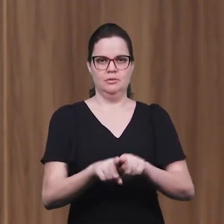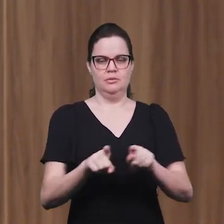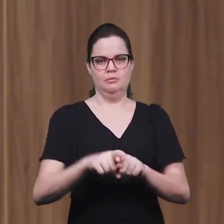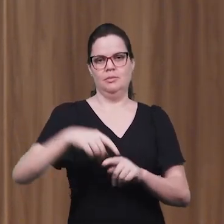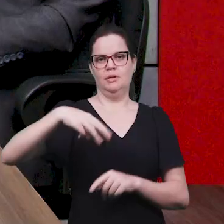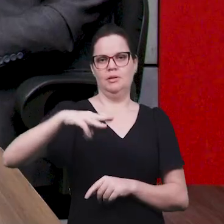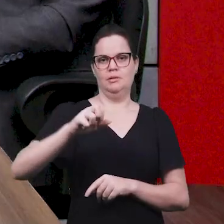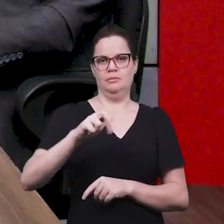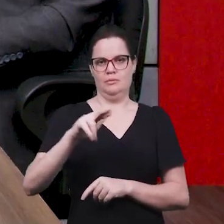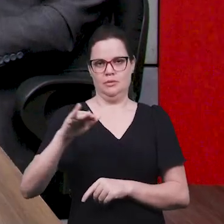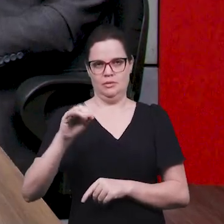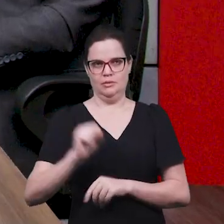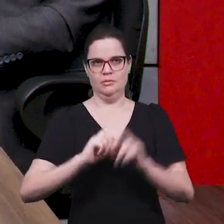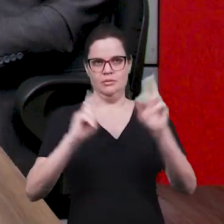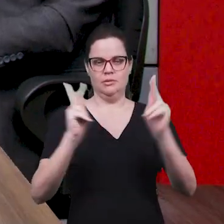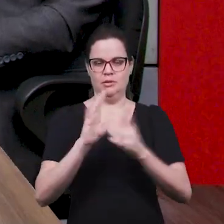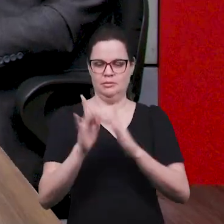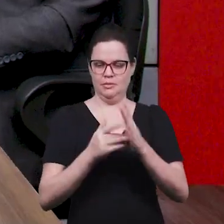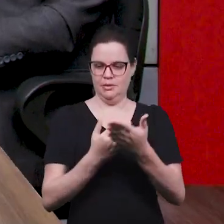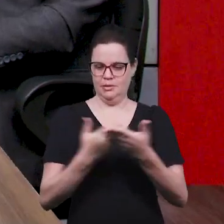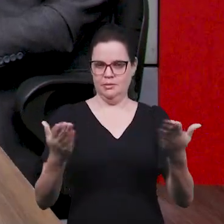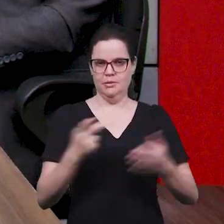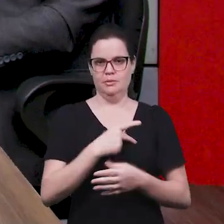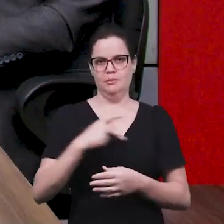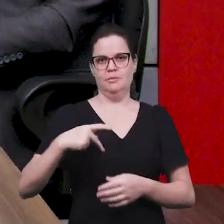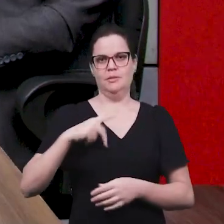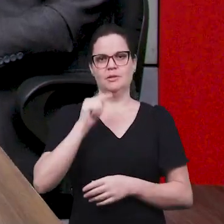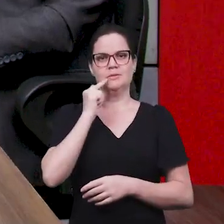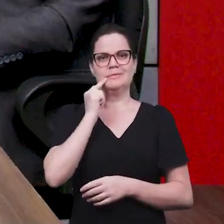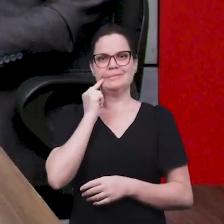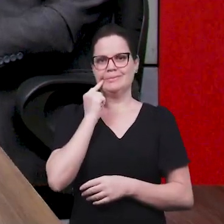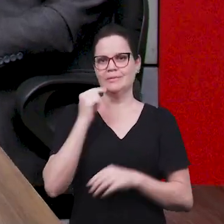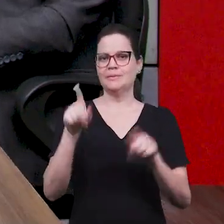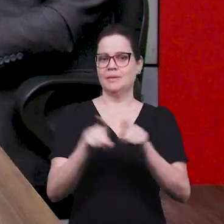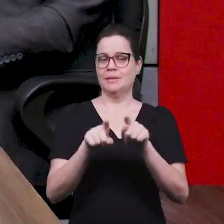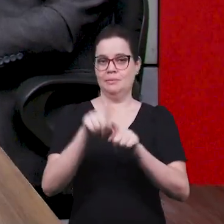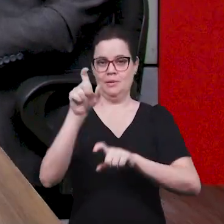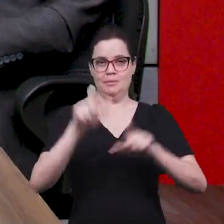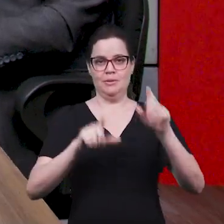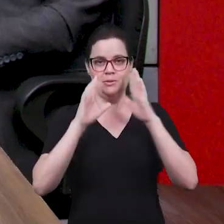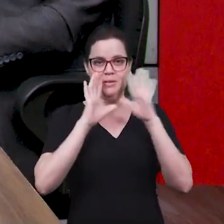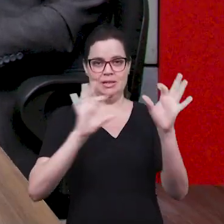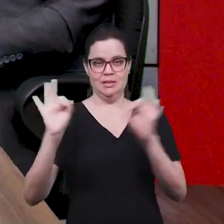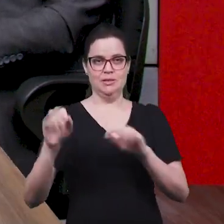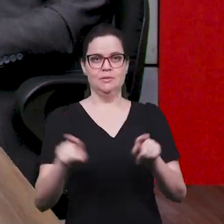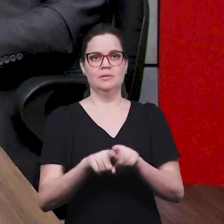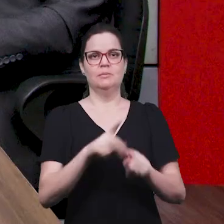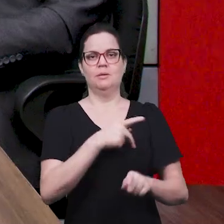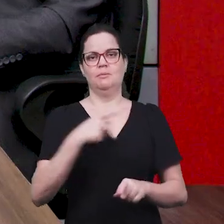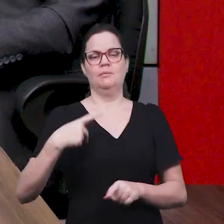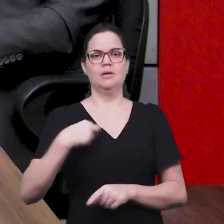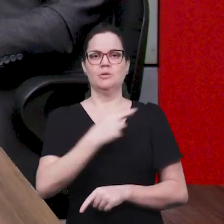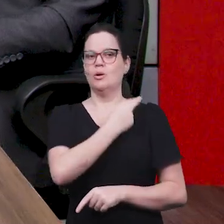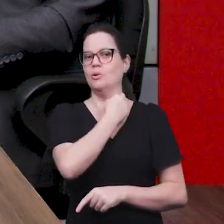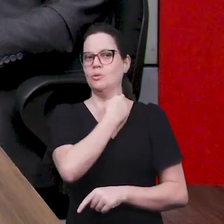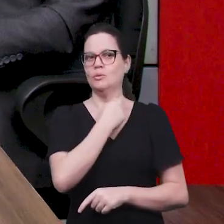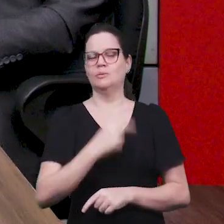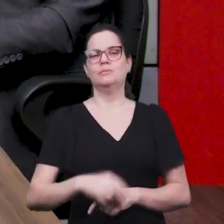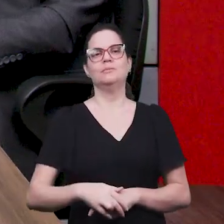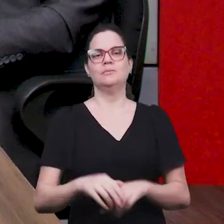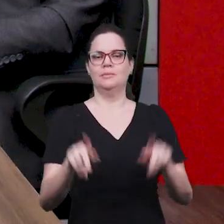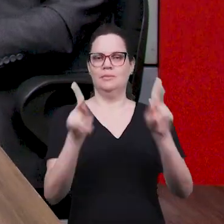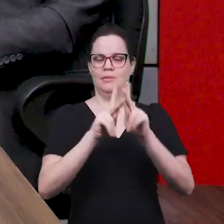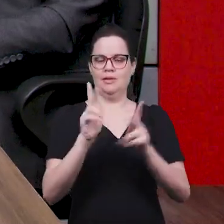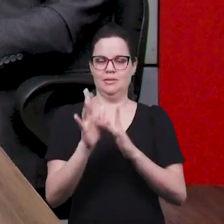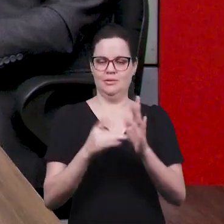Marcos Roberto. Pai do Senhor, pastor Juliano, a paz do Senhor a todos que nos ouvem. Pastor Ranieri Novaes. Pai